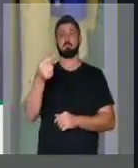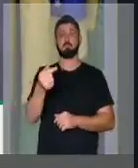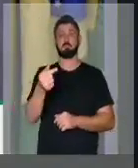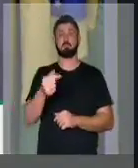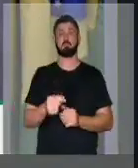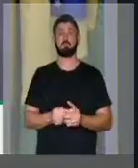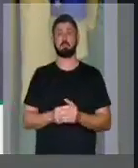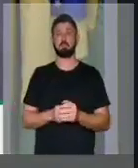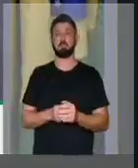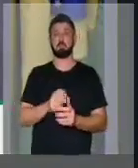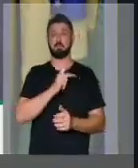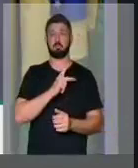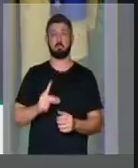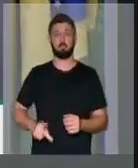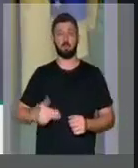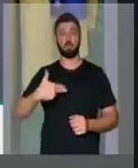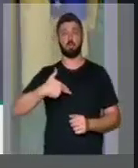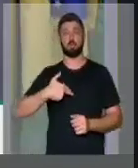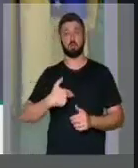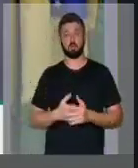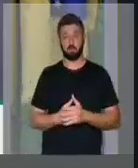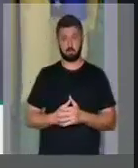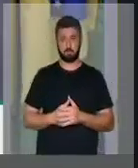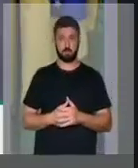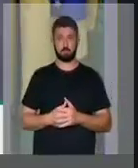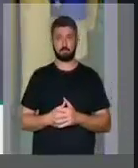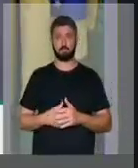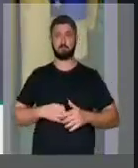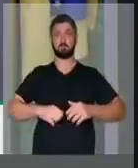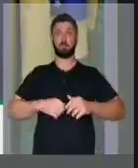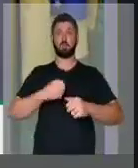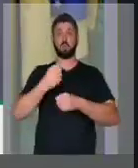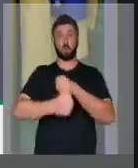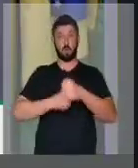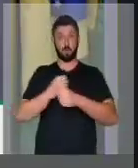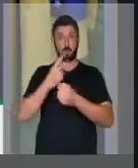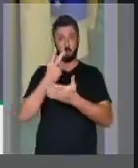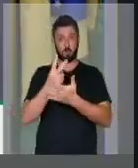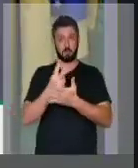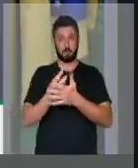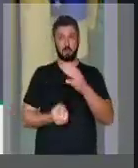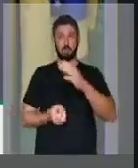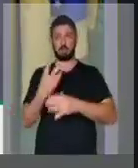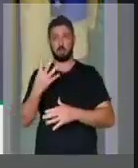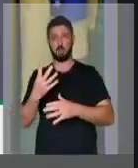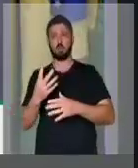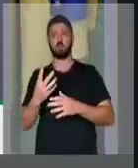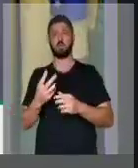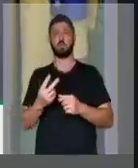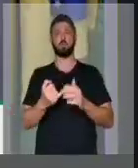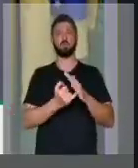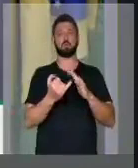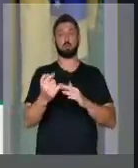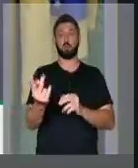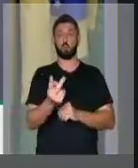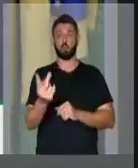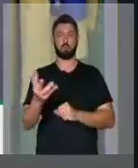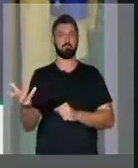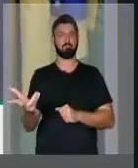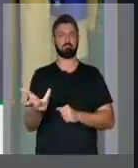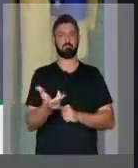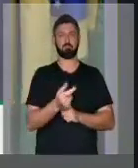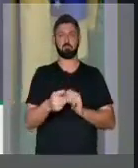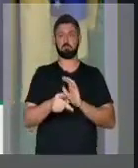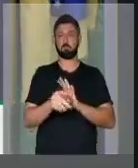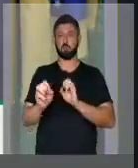1937 pelo presidente Getúlio Vargas. E nesse mesmo ano, criou duas grandes instituições